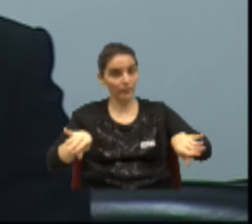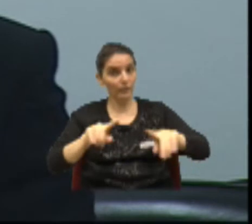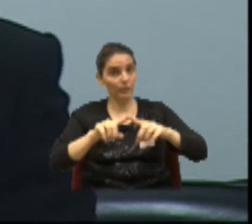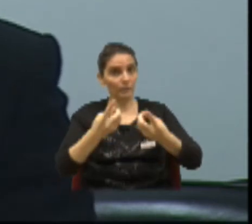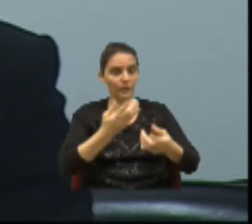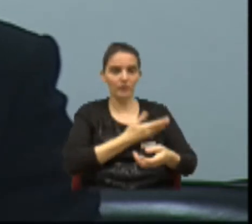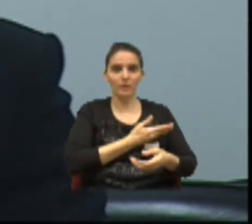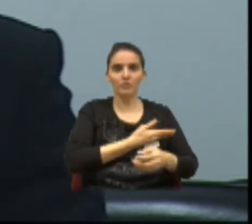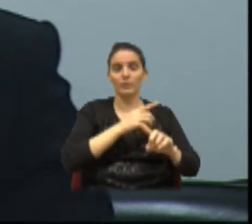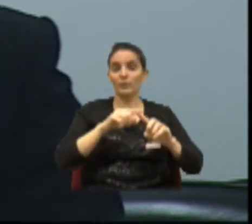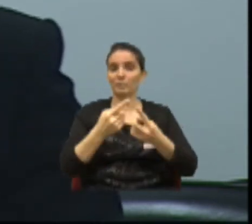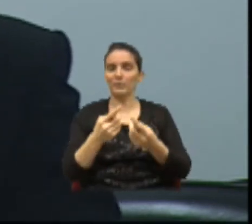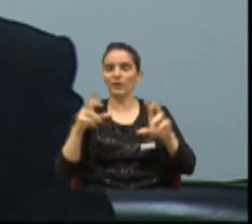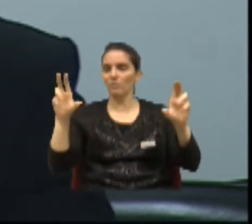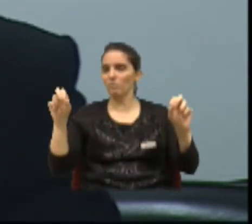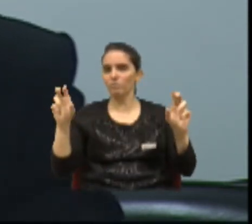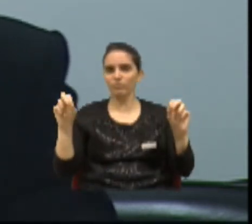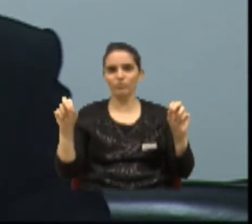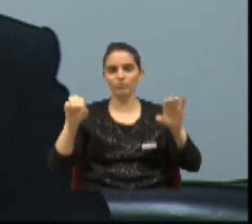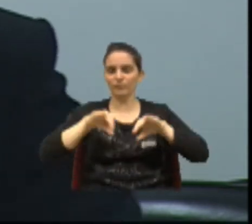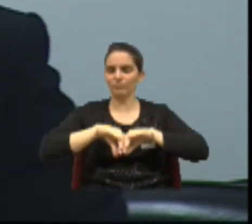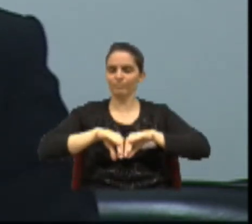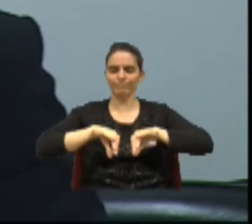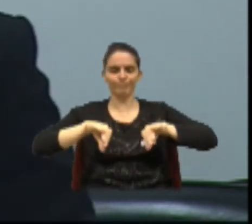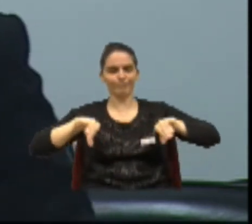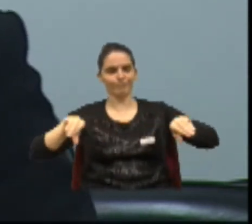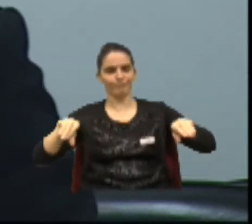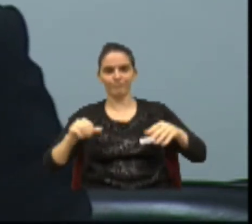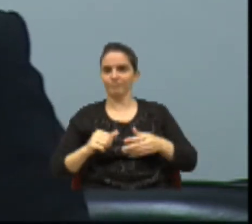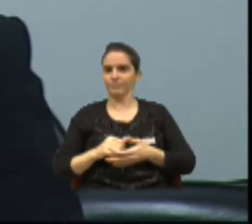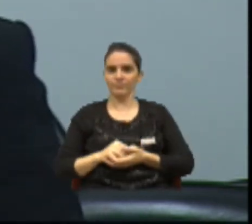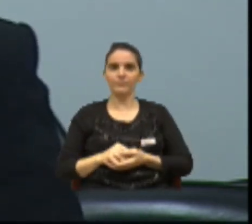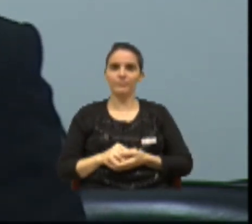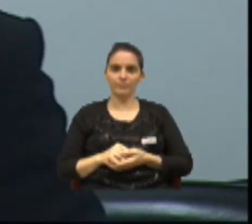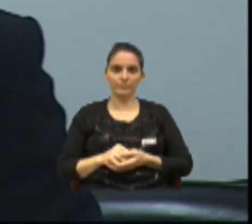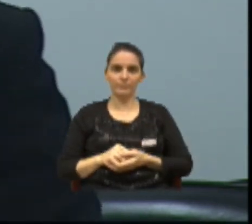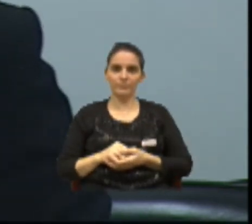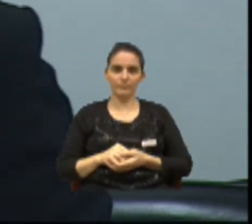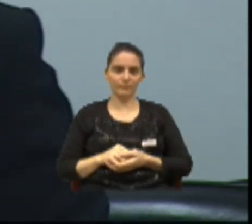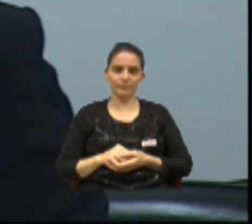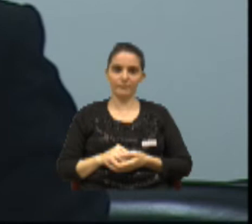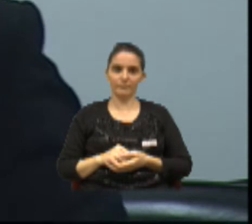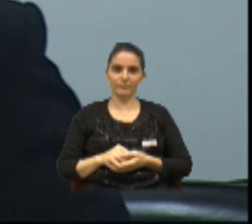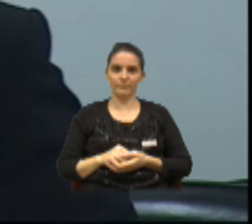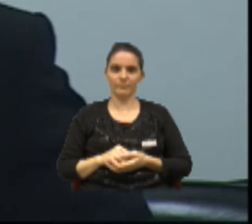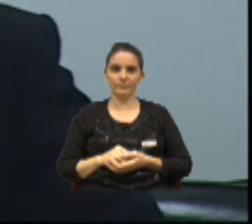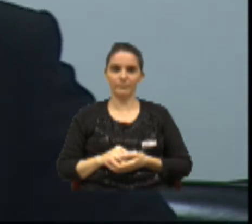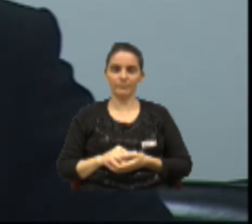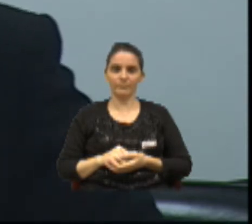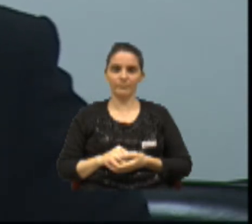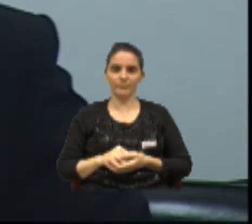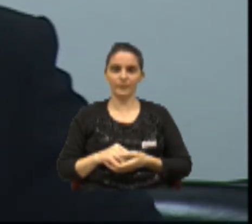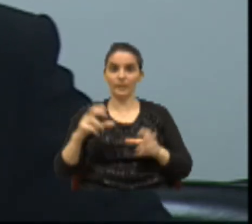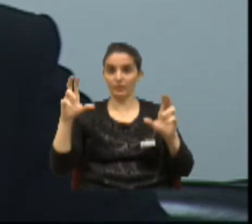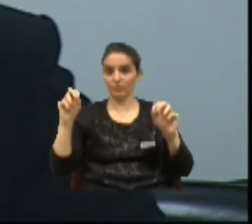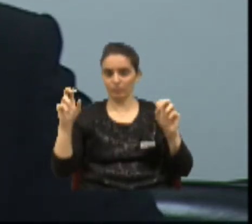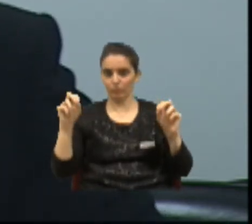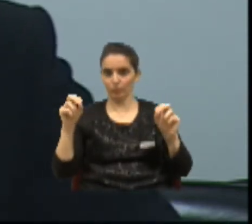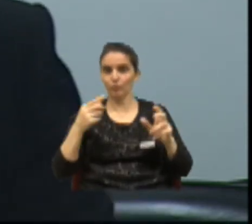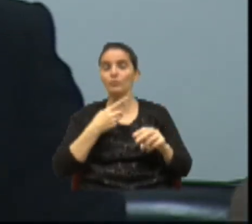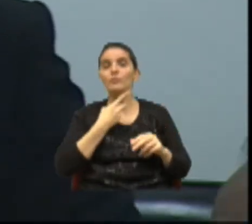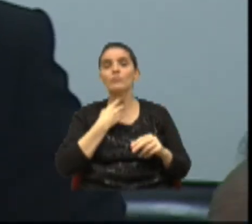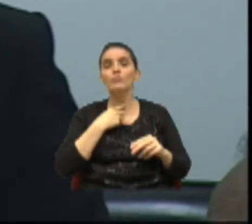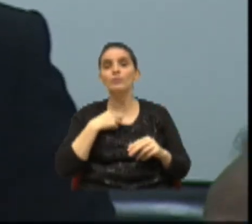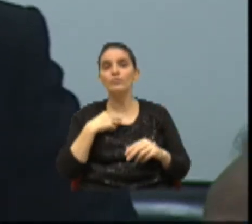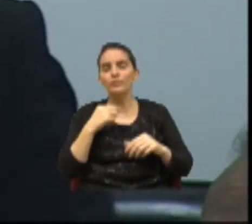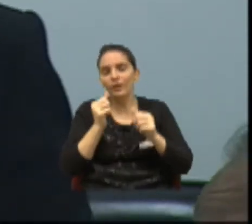os avós ficam naquela, lógico, isso é claro, né, a vontade de